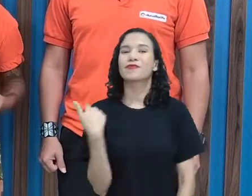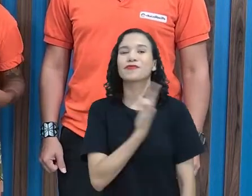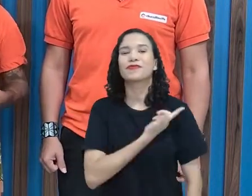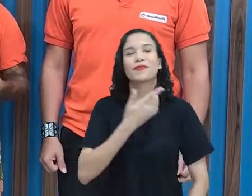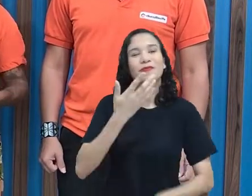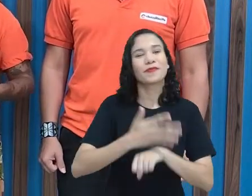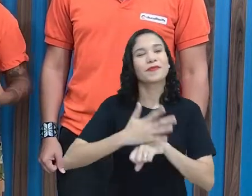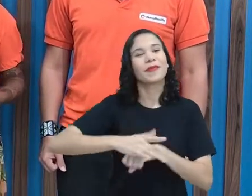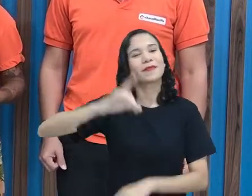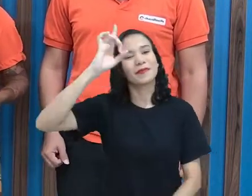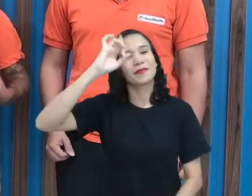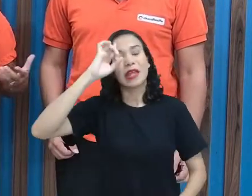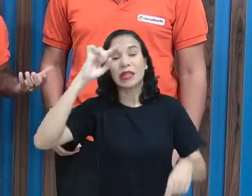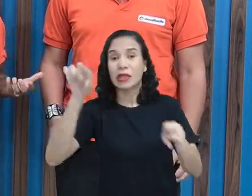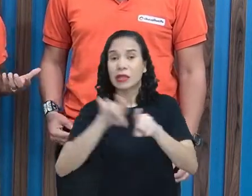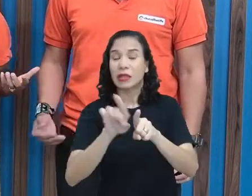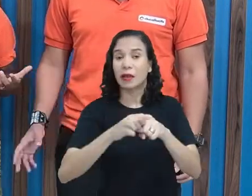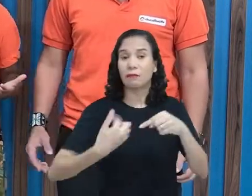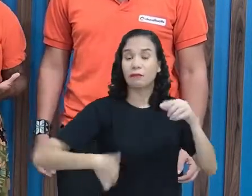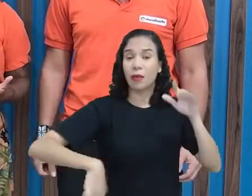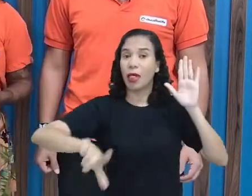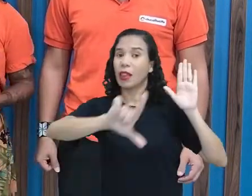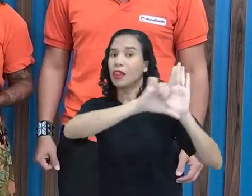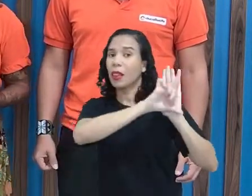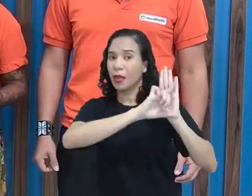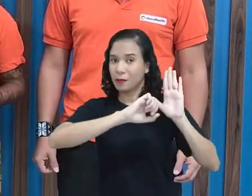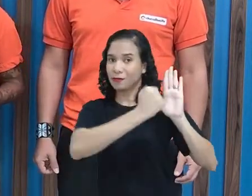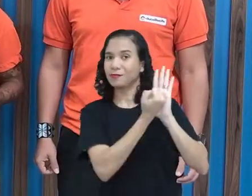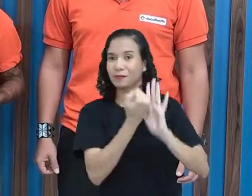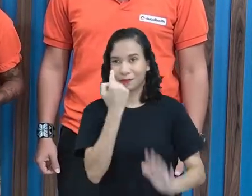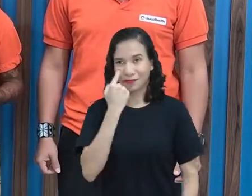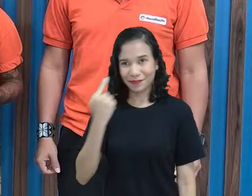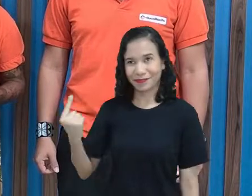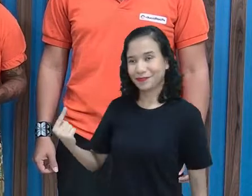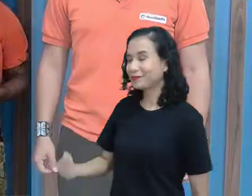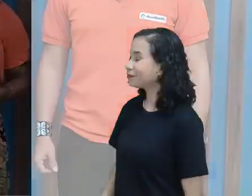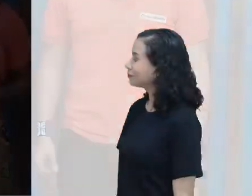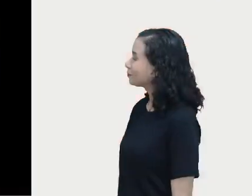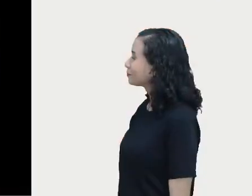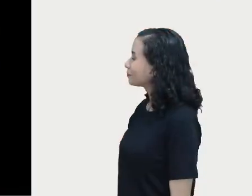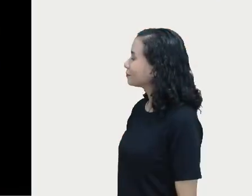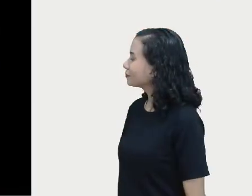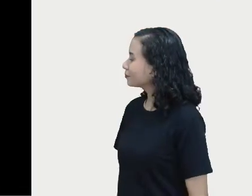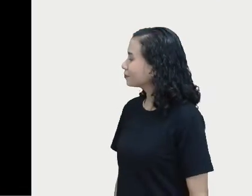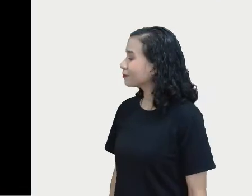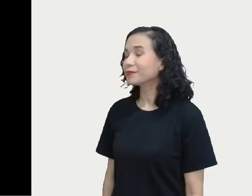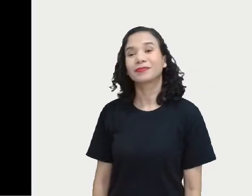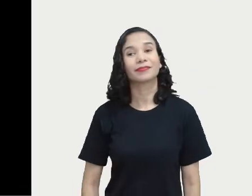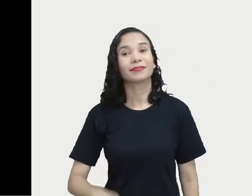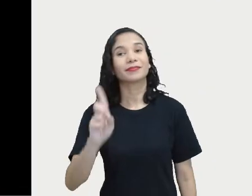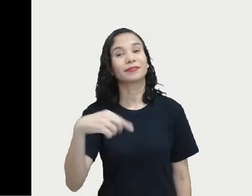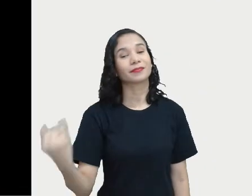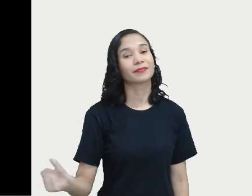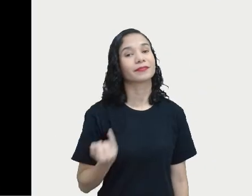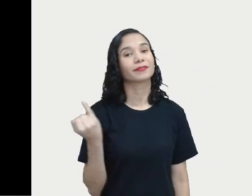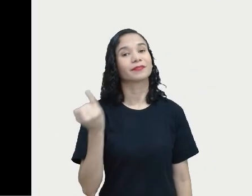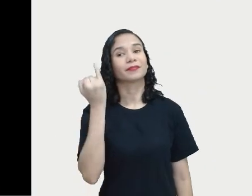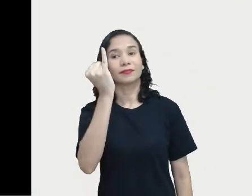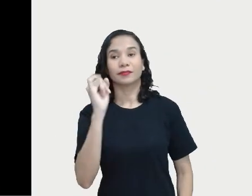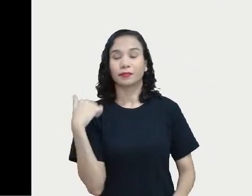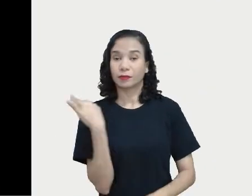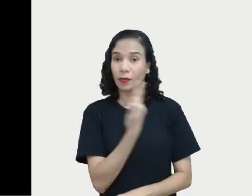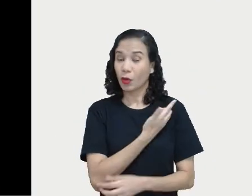mas também da própria lei, da nossa lei nacional, né, Armando? Vamos lá? Então, bem importante a